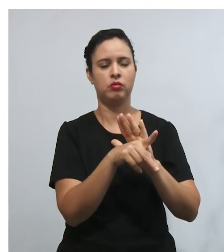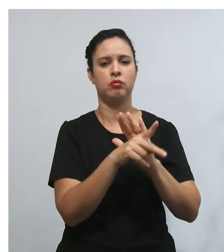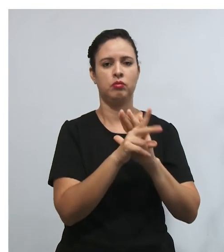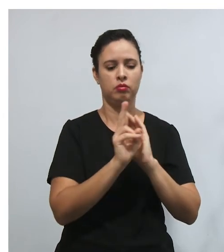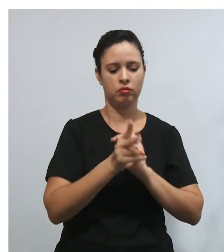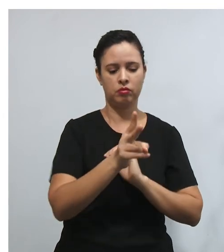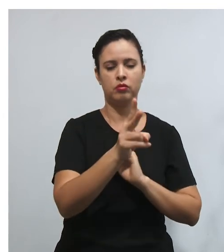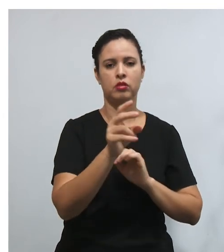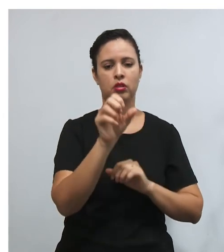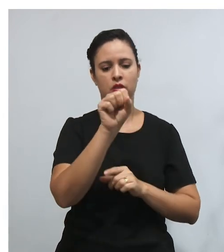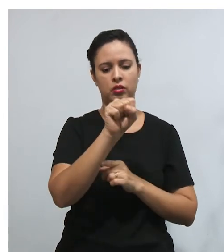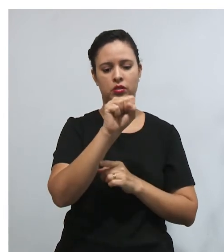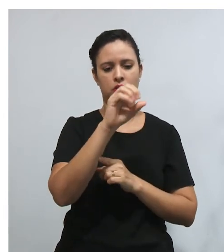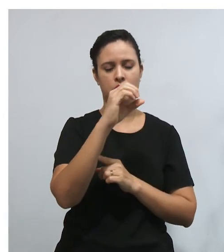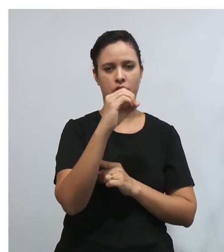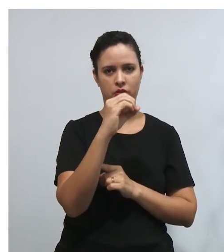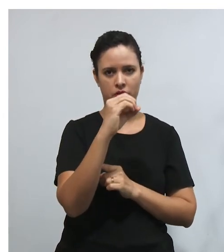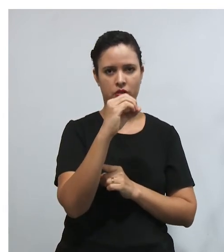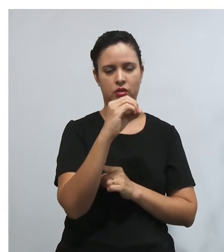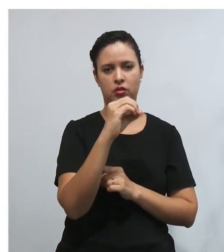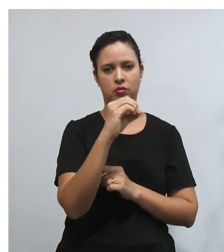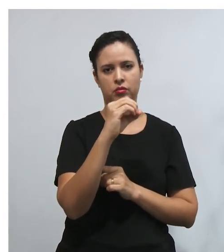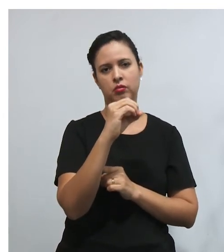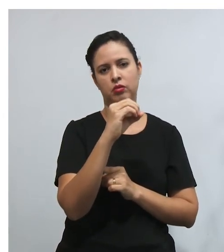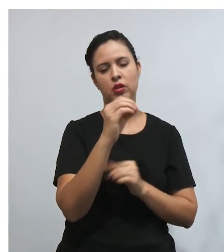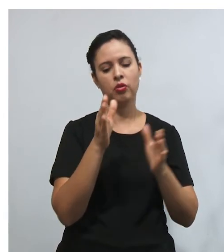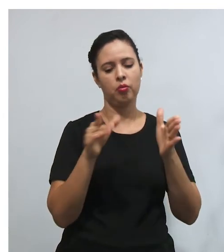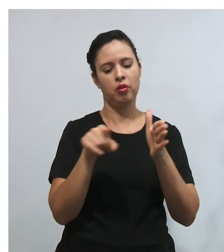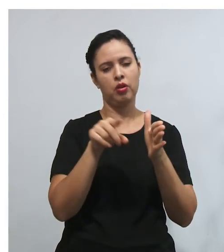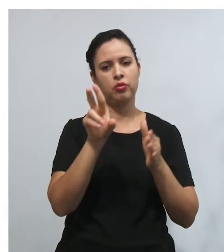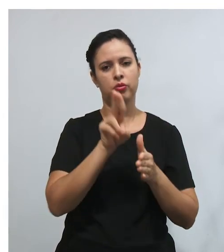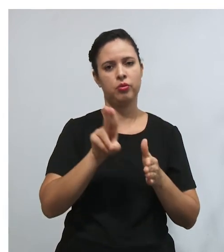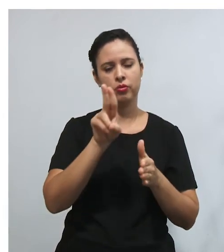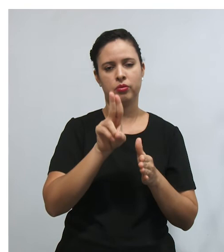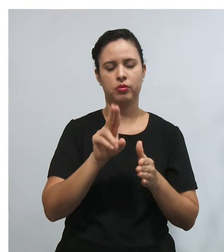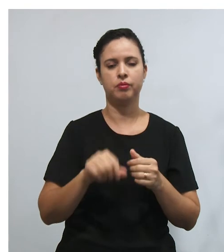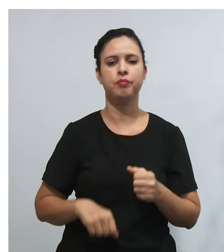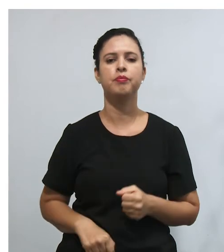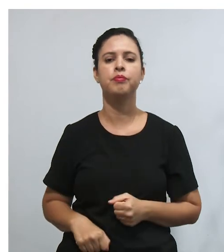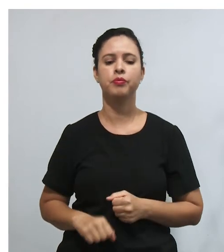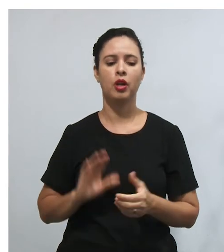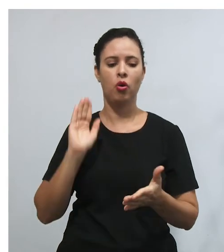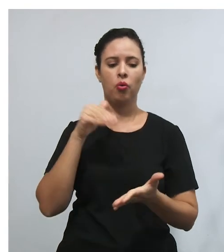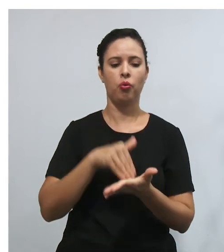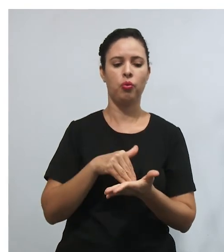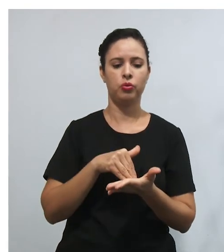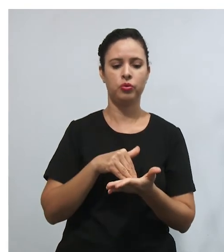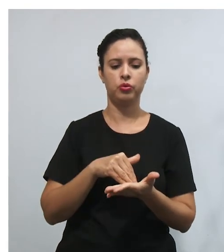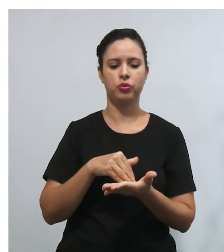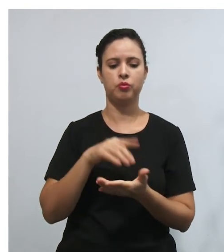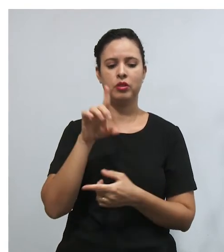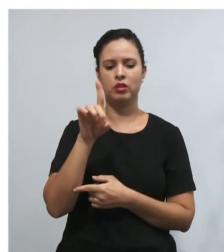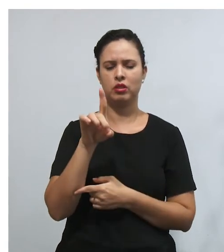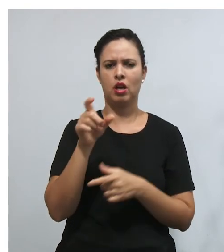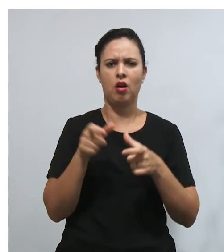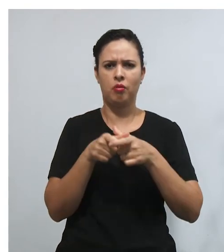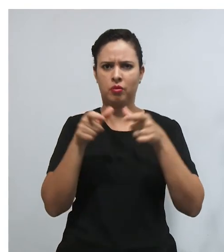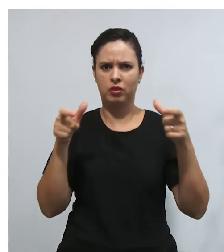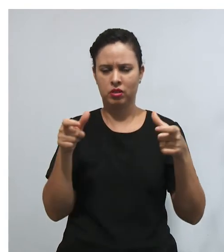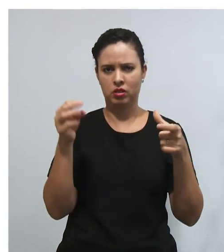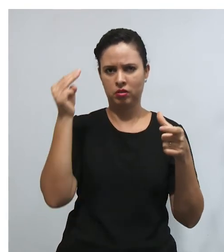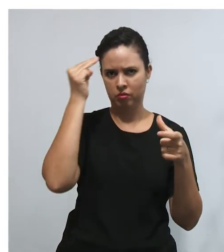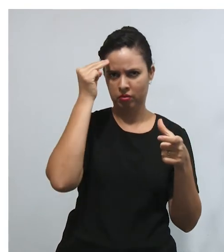sistema durante a sua operação. E a última, aumentar a memória. Ficou um pouco vaga essa última